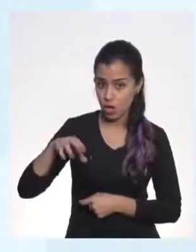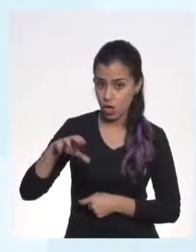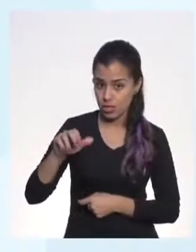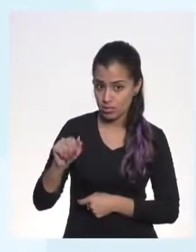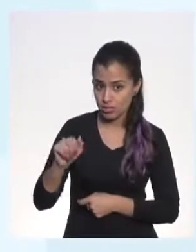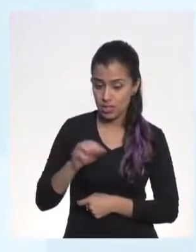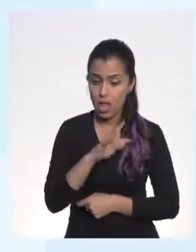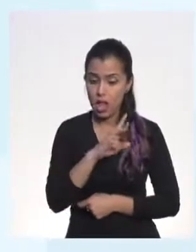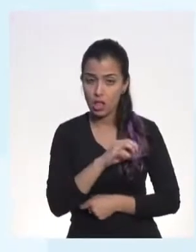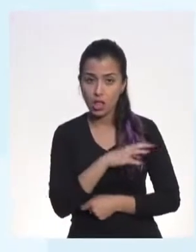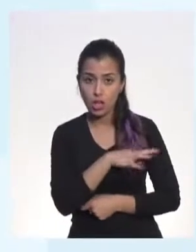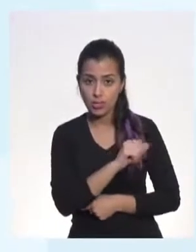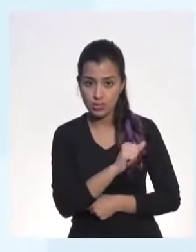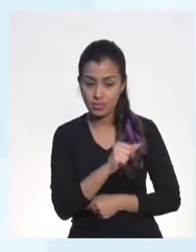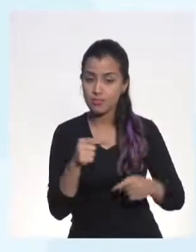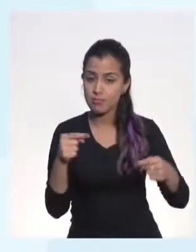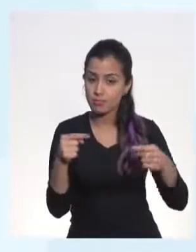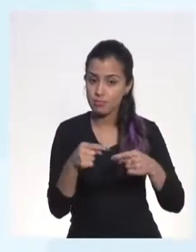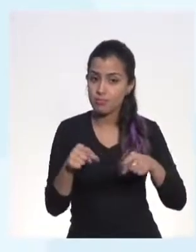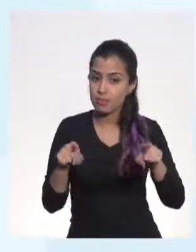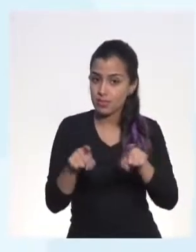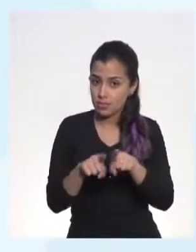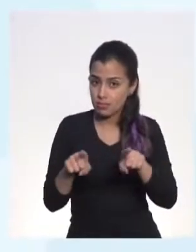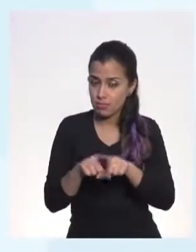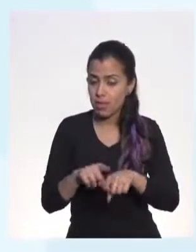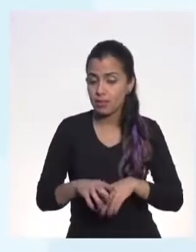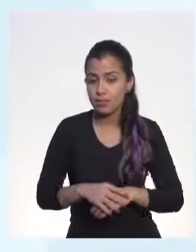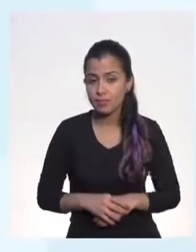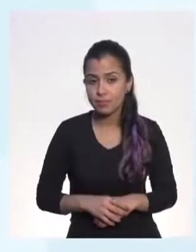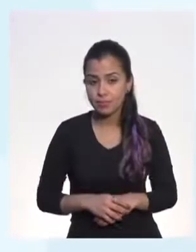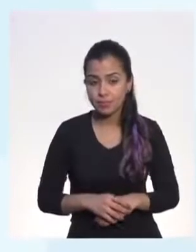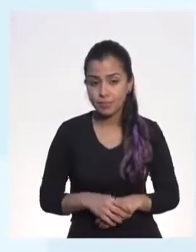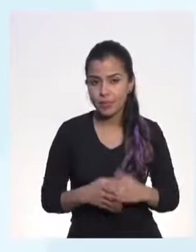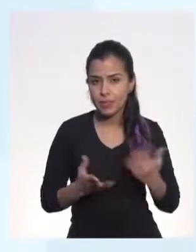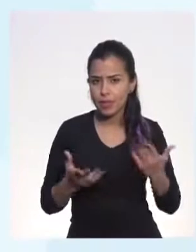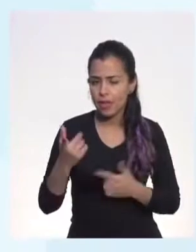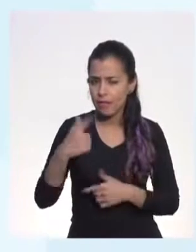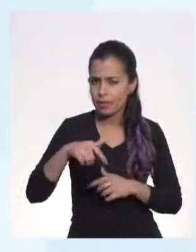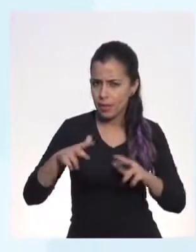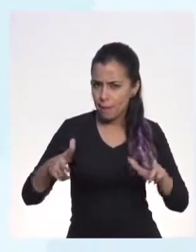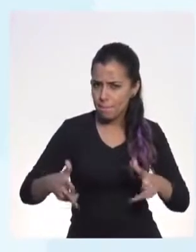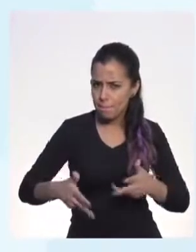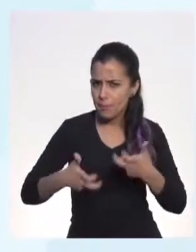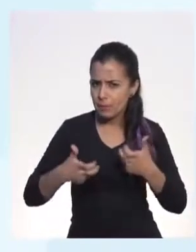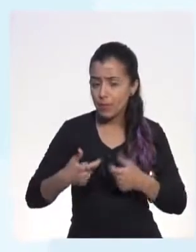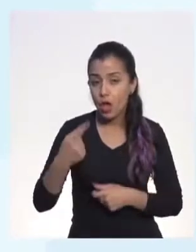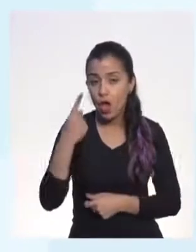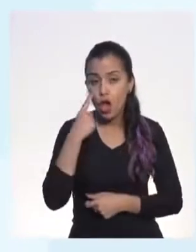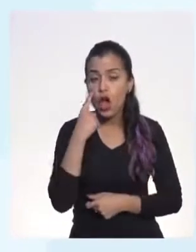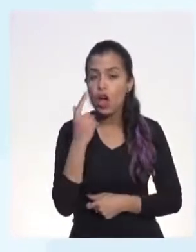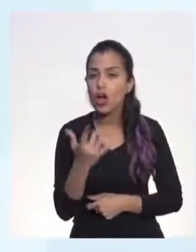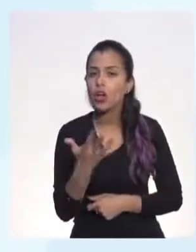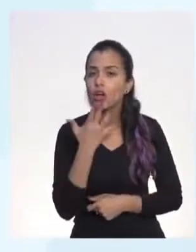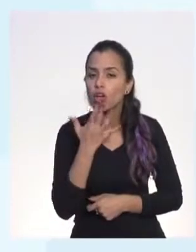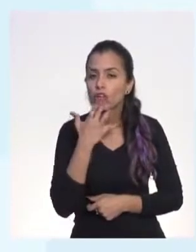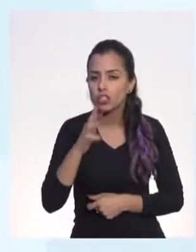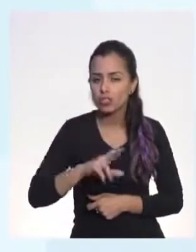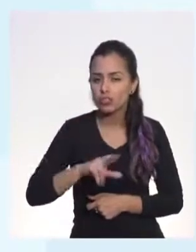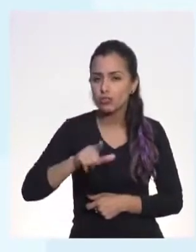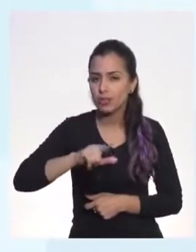grossa vai rimar lá com Palhoça e roça então vocês perceberam Vou tentar pegar uma cor aqui diferente